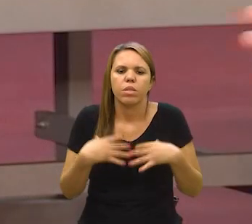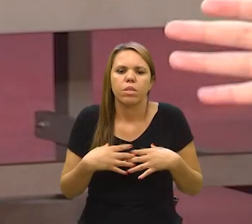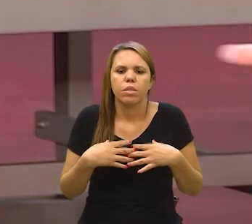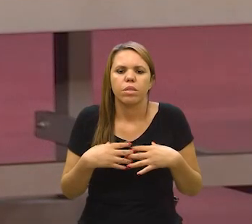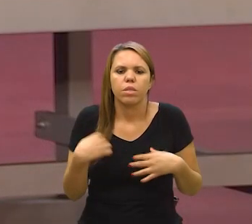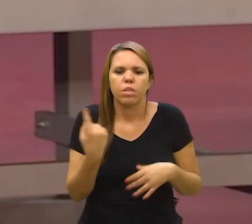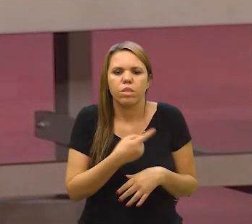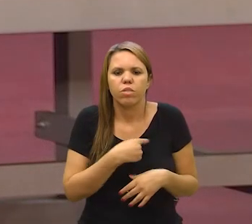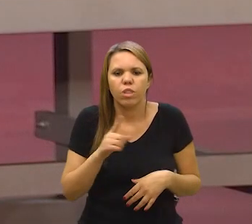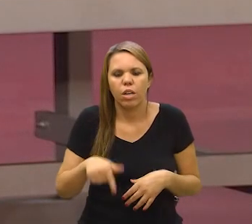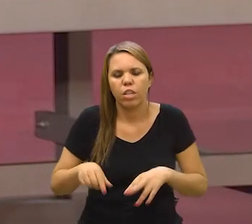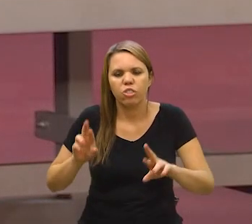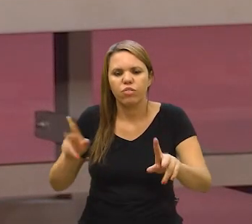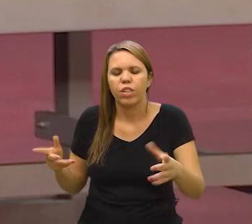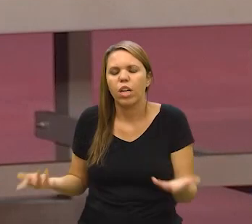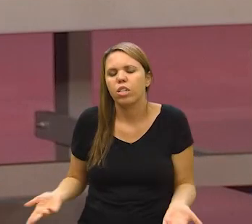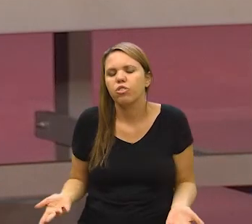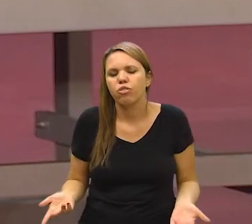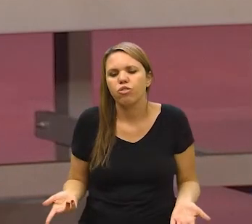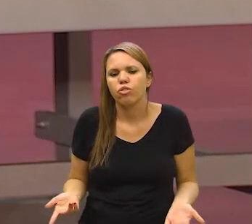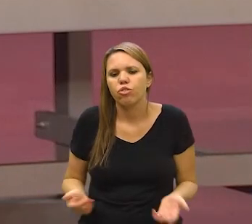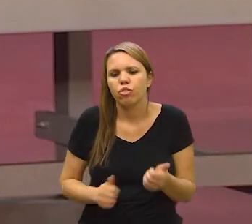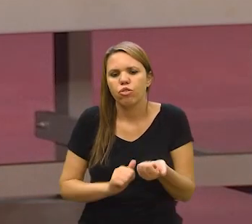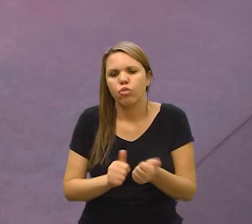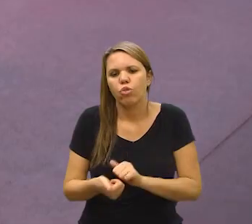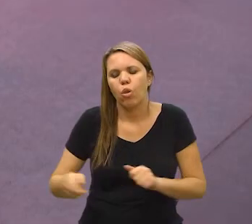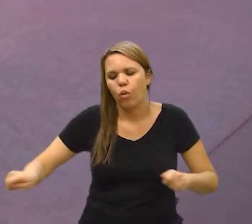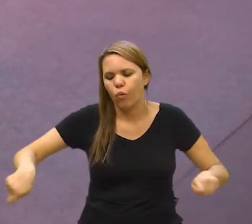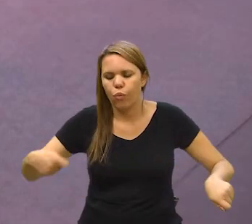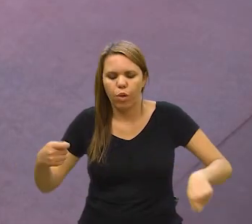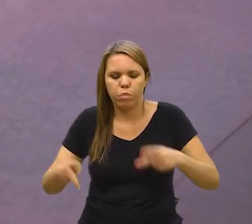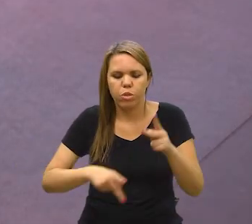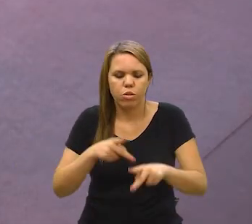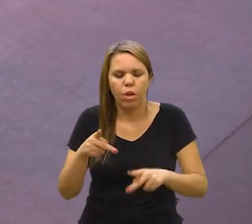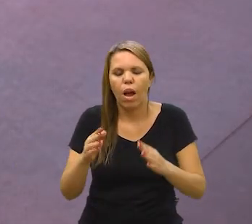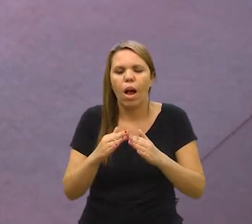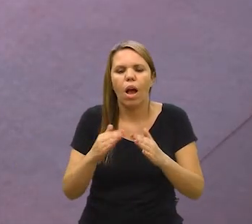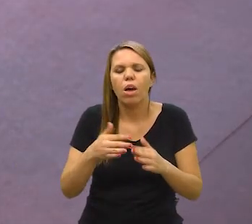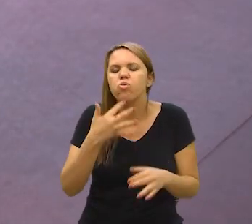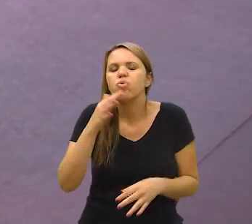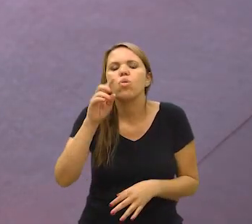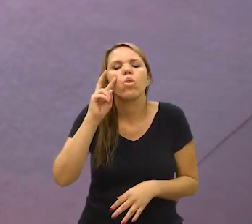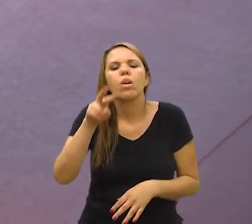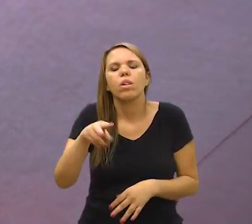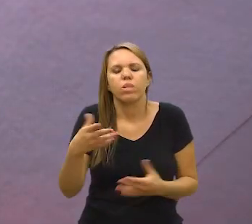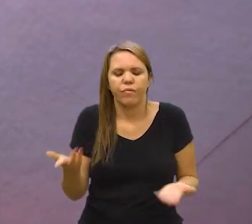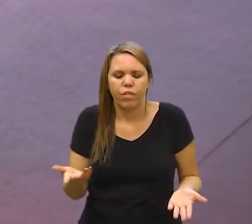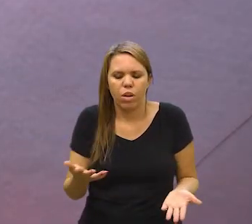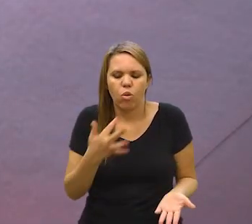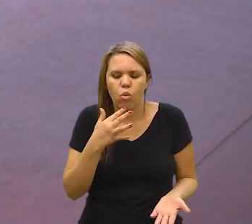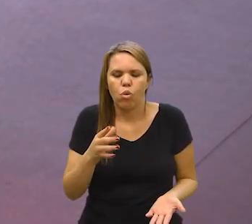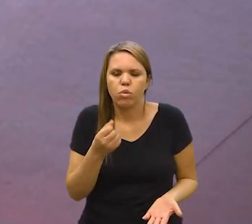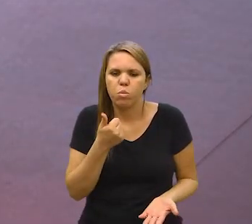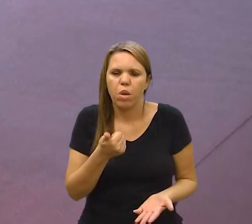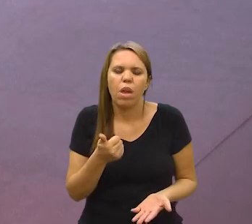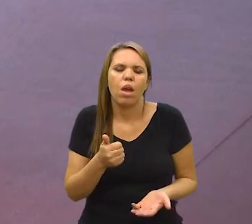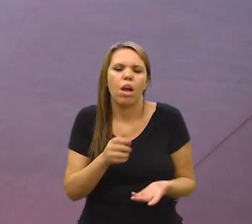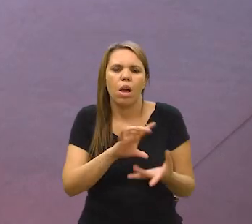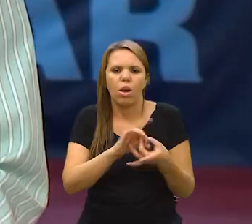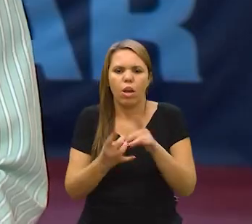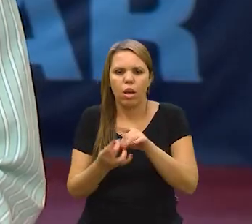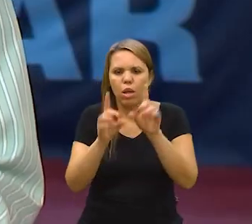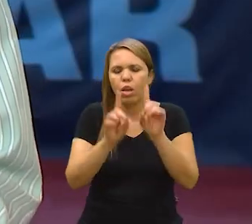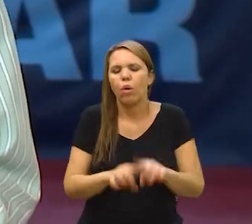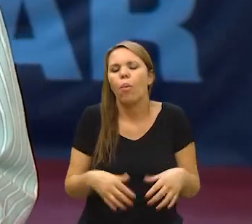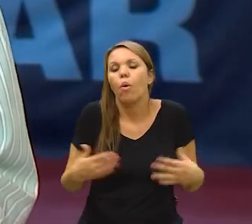a gente era de coisas diferentes. Como é que funciona o tênis de mesa para quem está em casa, não conhece muito bem a Paralimpíada,